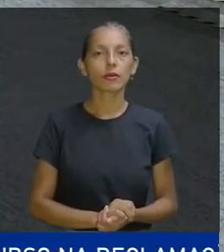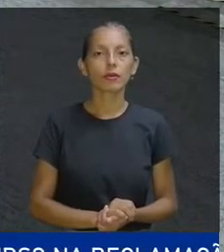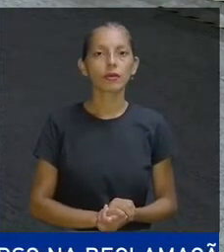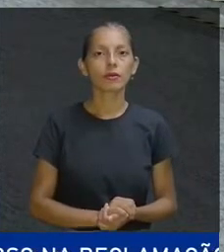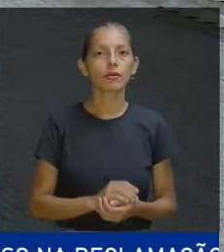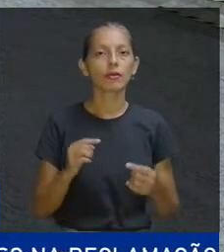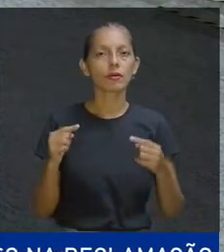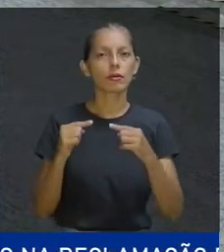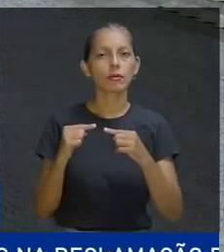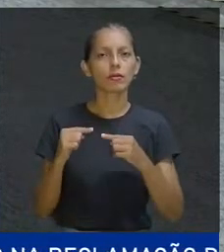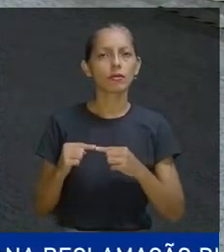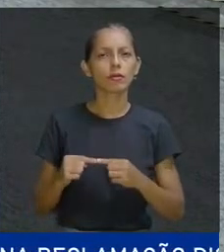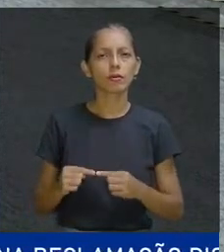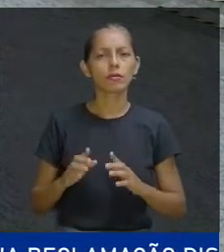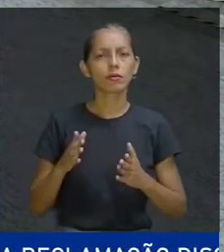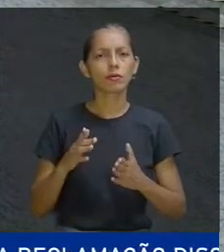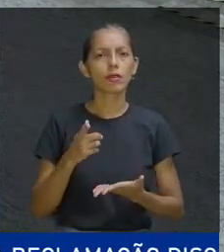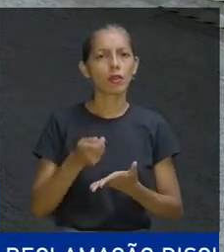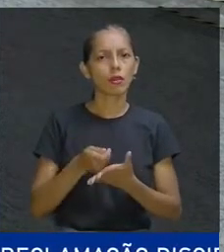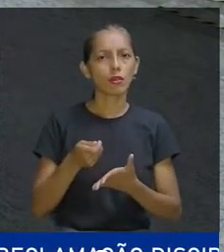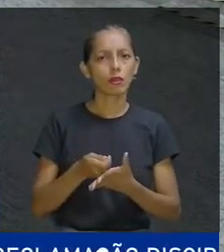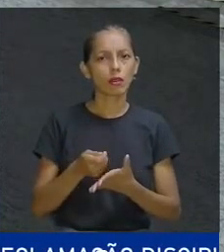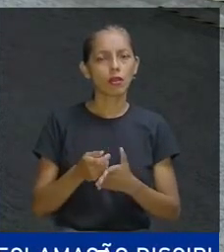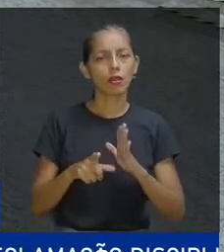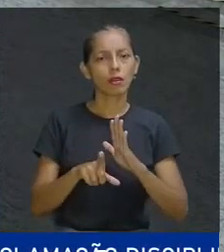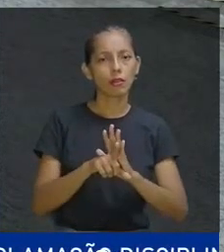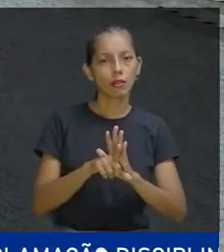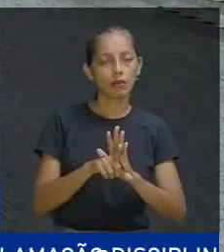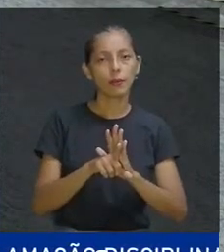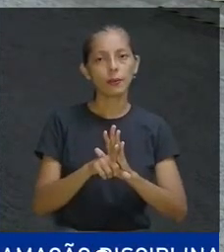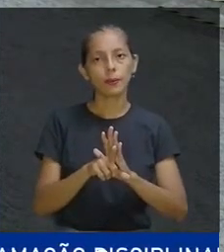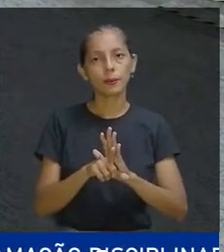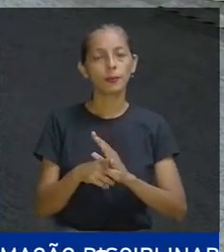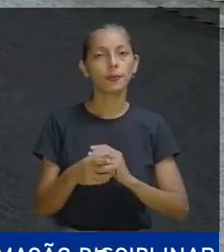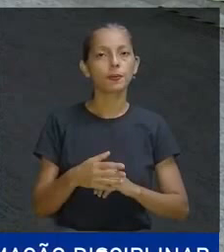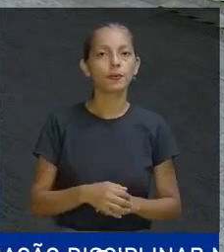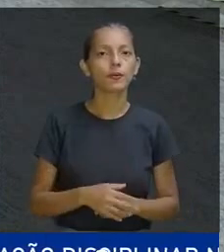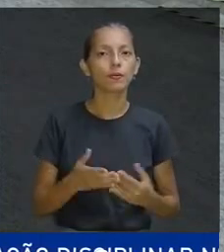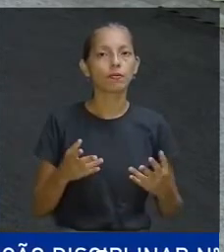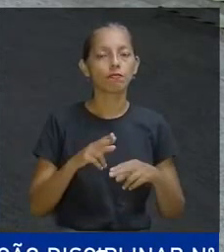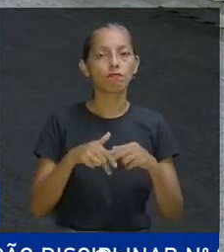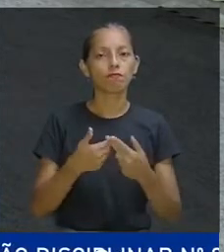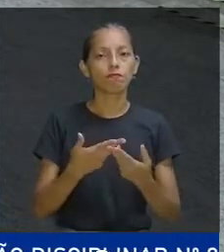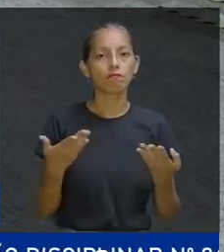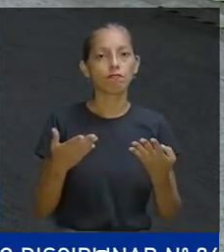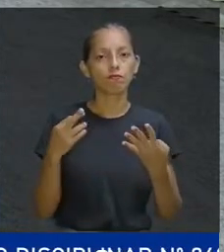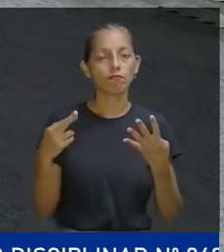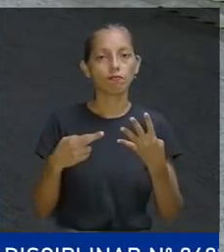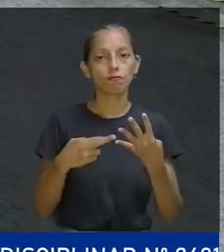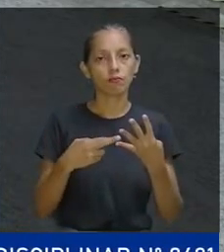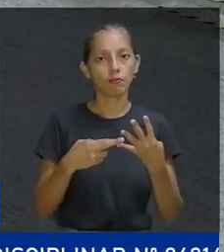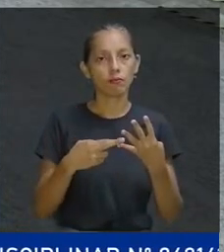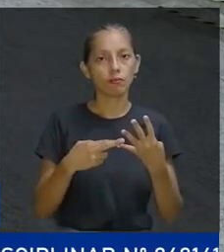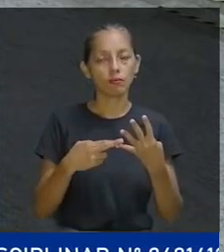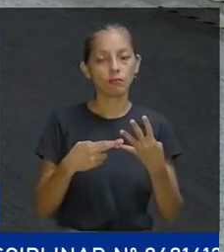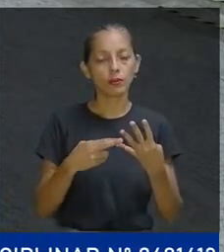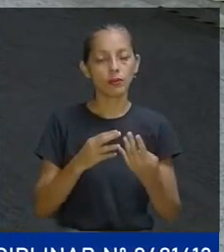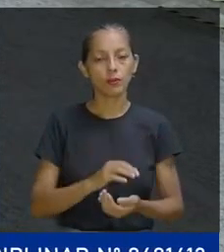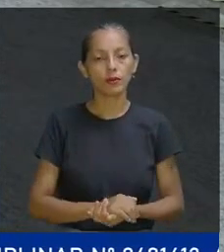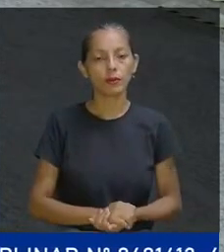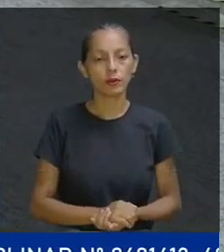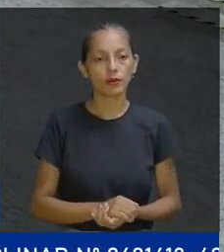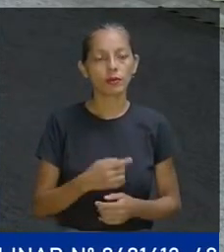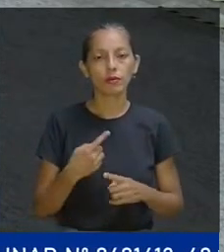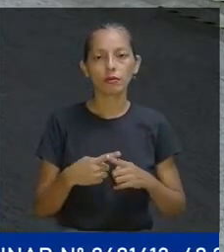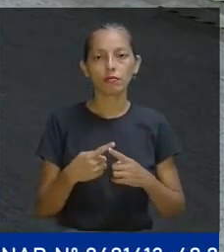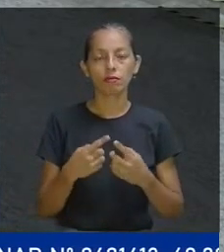para aplicação da sanção disciplinar ao recorrido. O Ministério Público Eleitoral opinou pelo conhecimento e, no mérito, pelo não provimento do